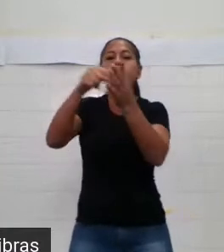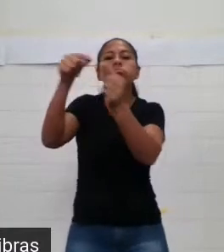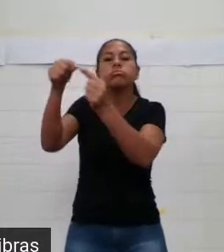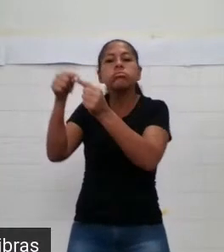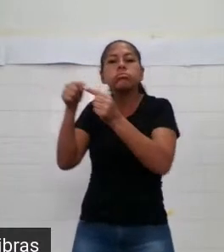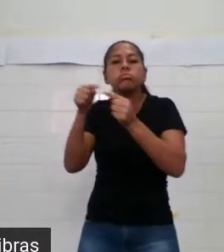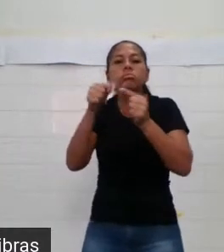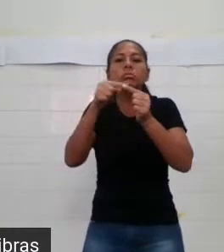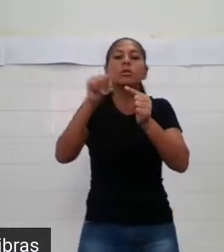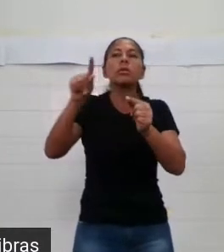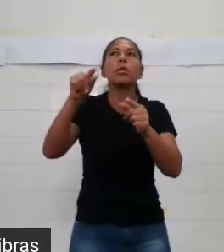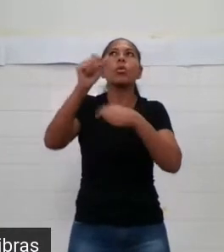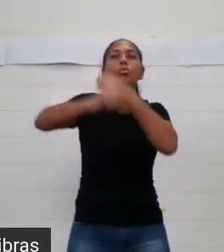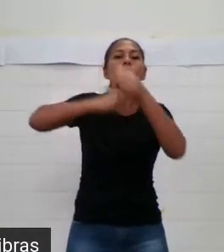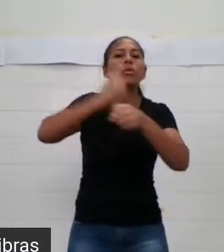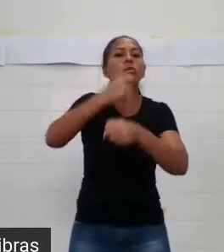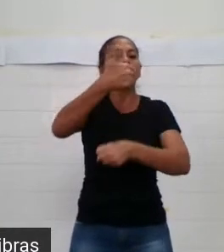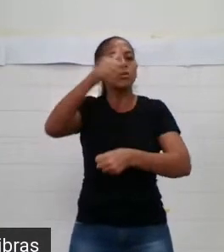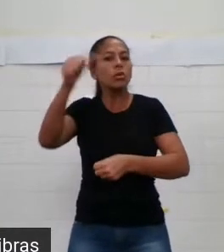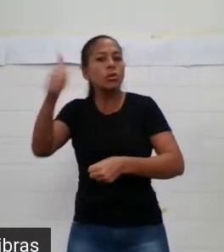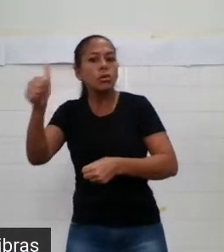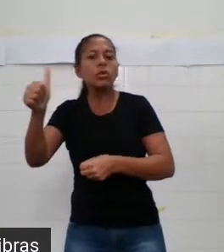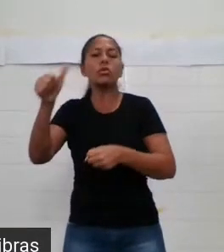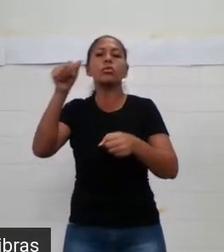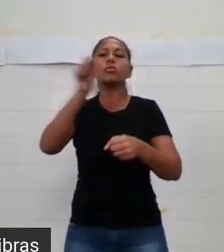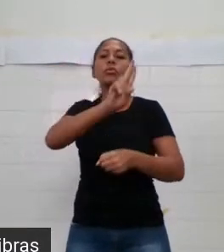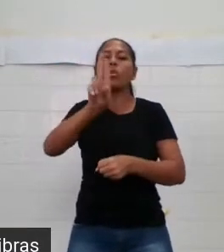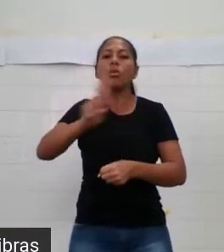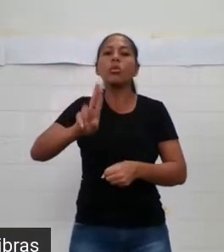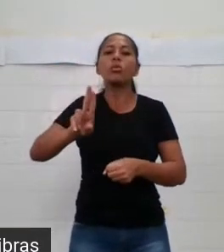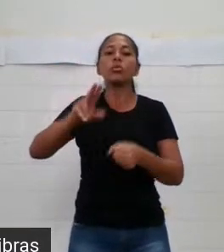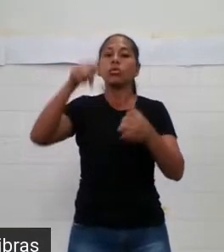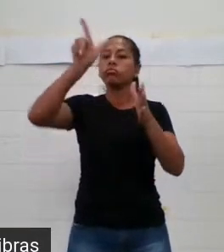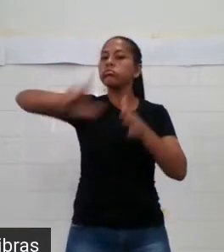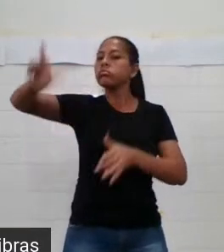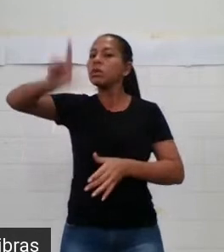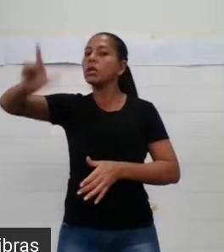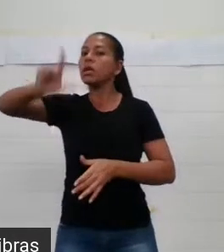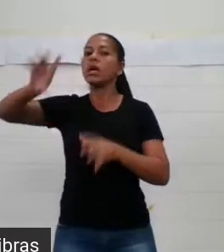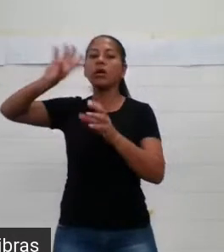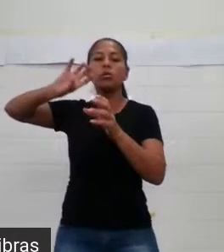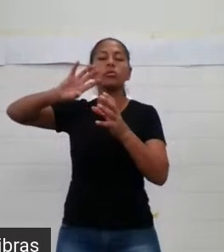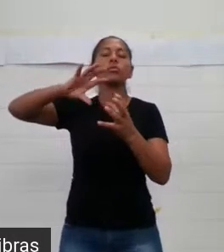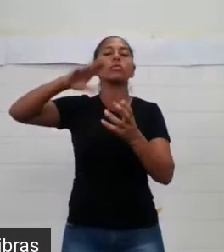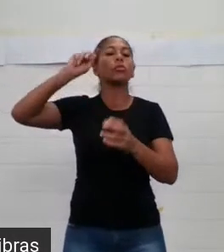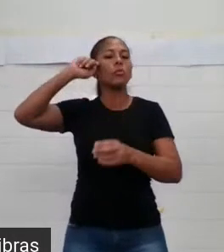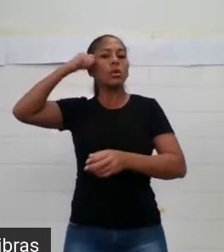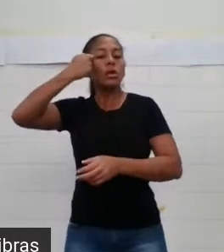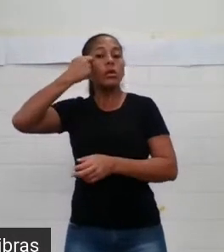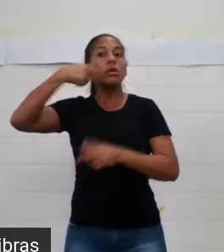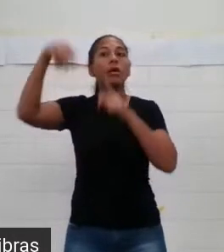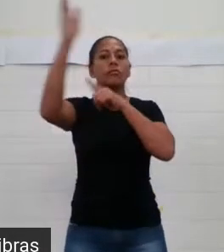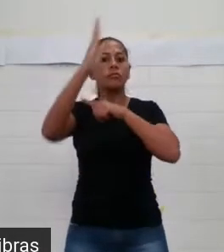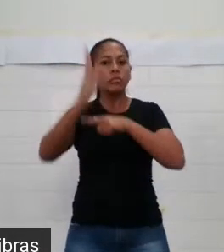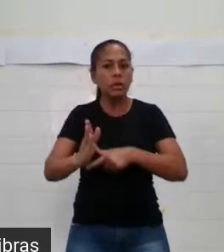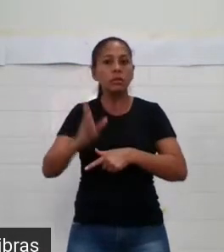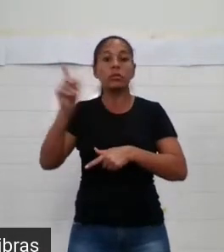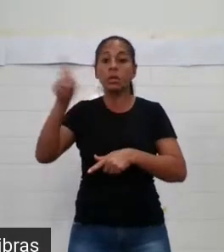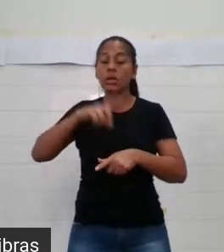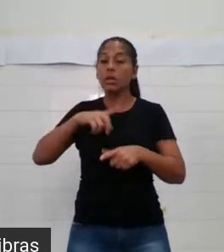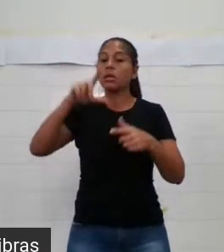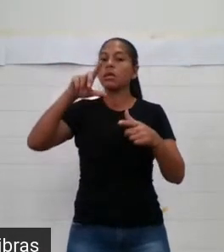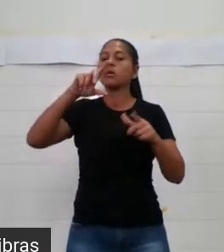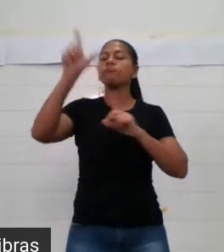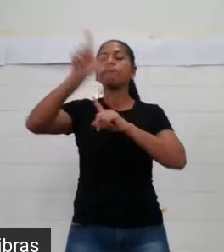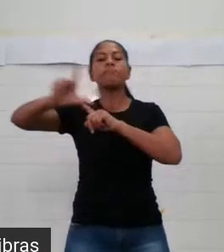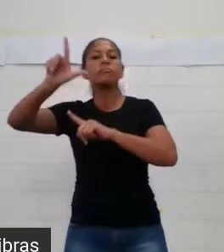publicada em 2011, chamada Literatura e Afrodescendência no Brasil. Essa antologia foi organizada por dois professores, o